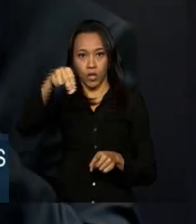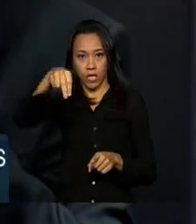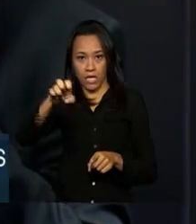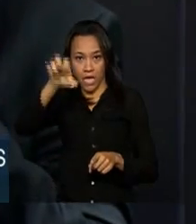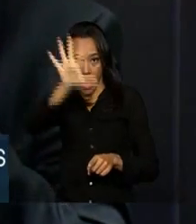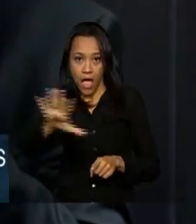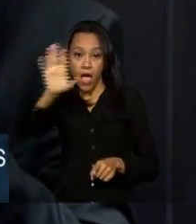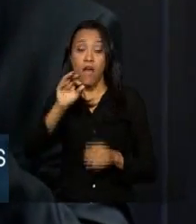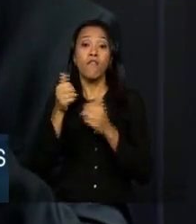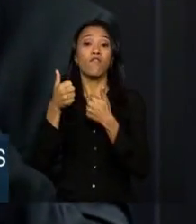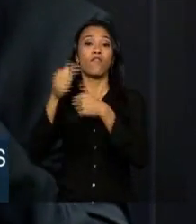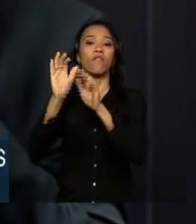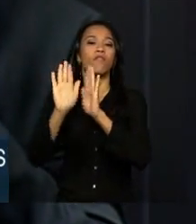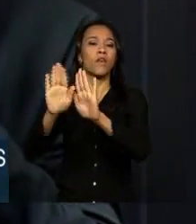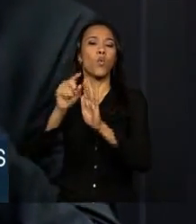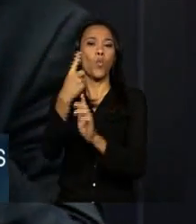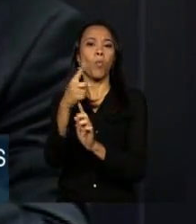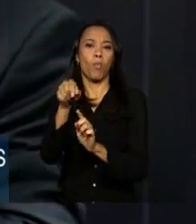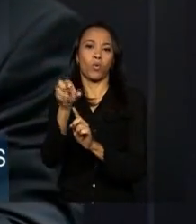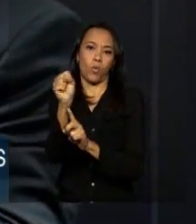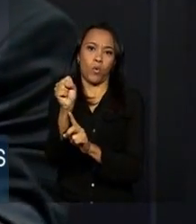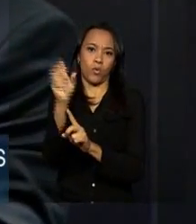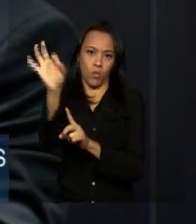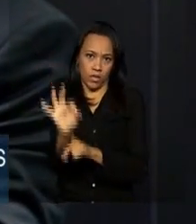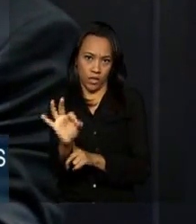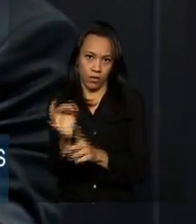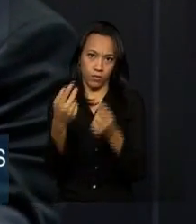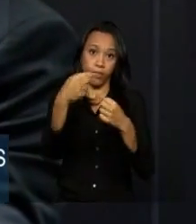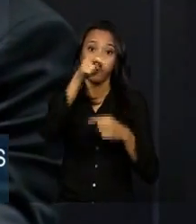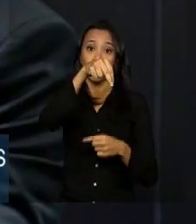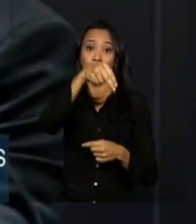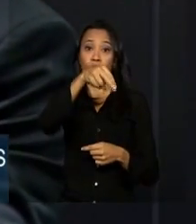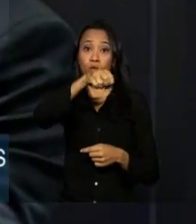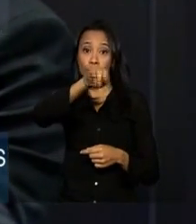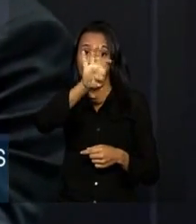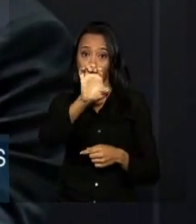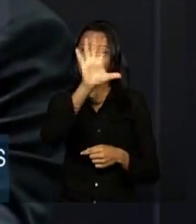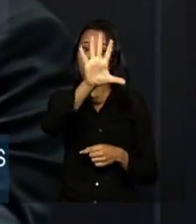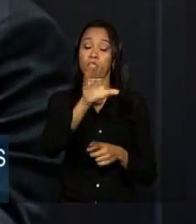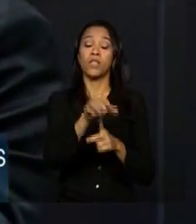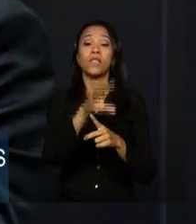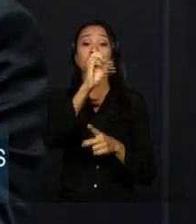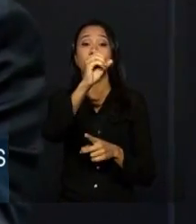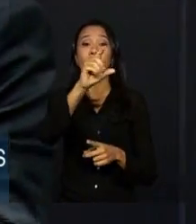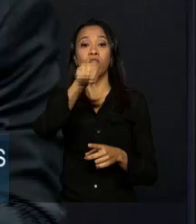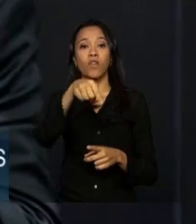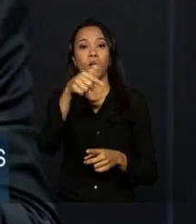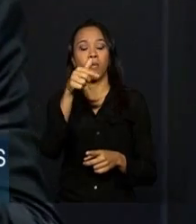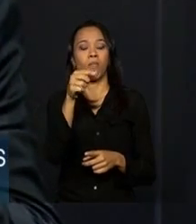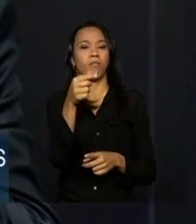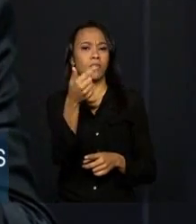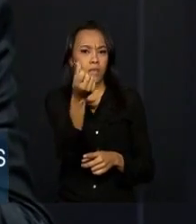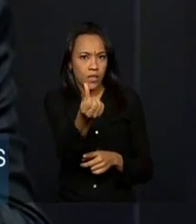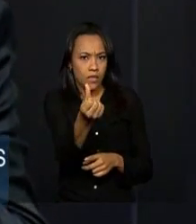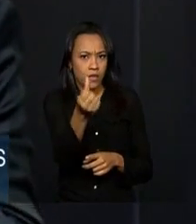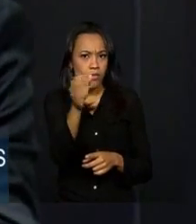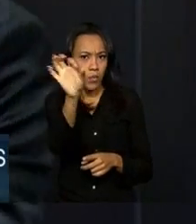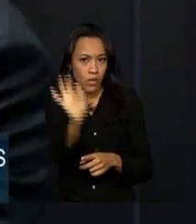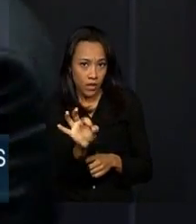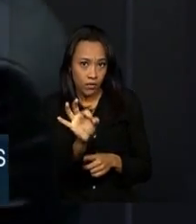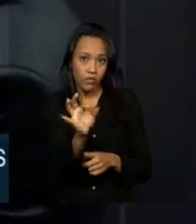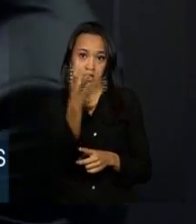com 1.8% a região norte e a região centro-oeste fica com 0.6% dessa receita com